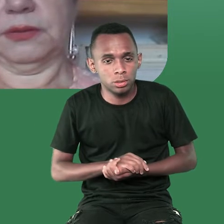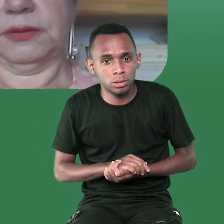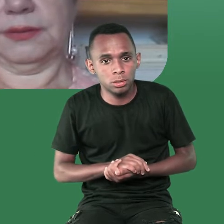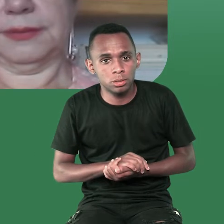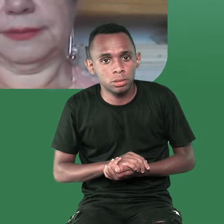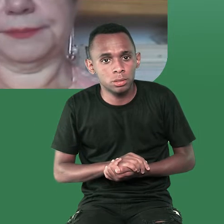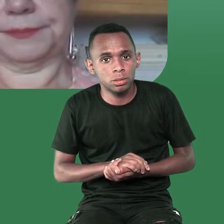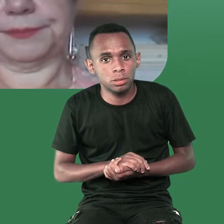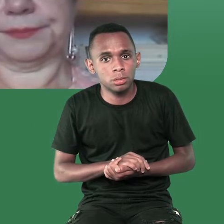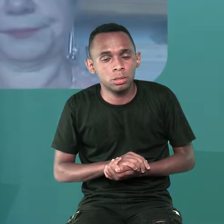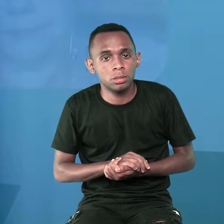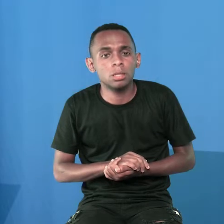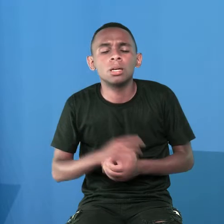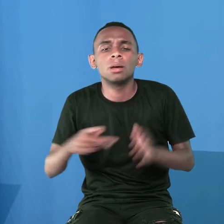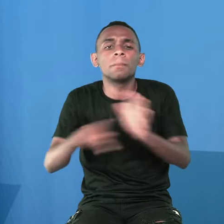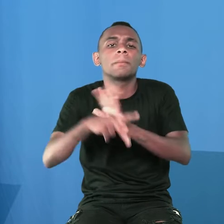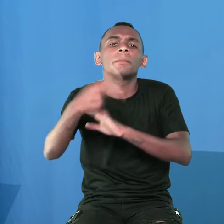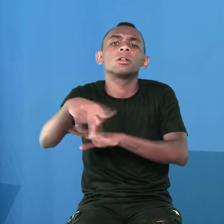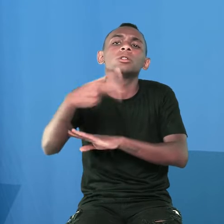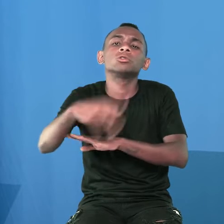E no caso da sua obra,